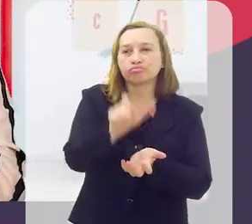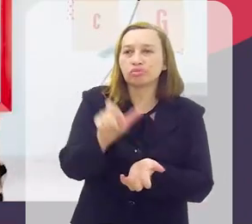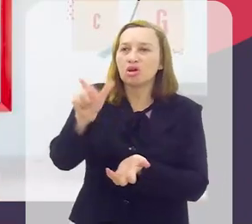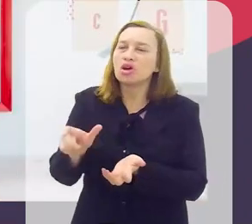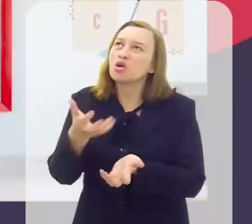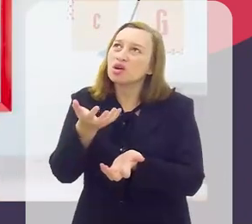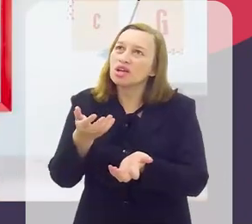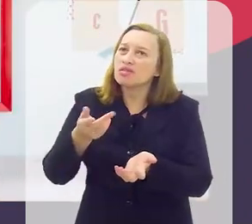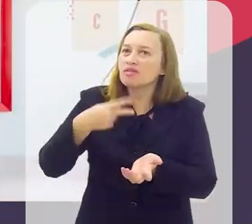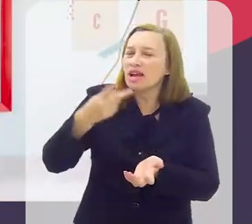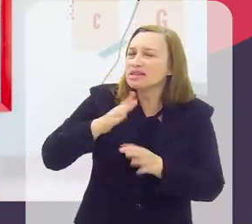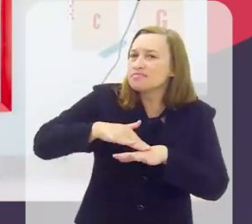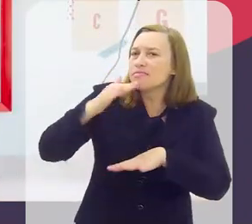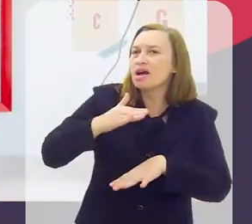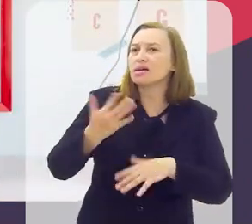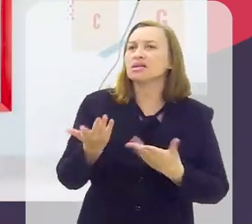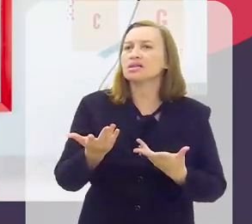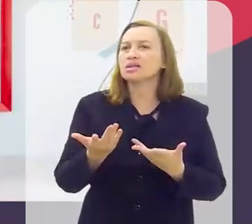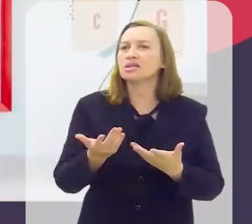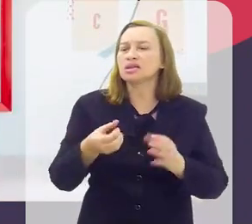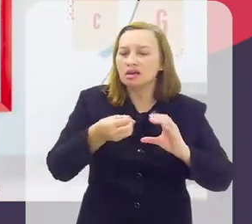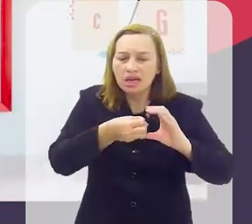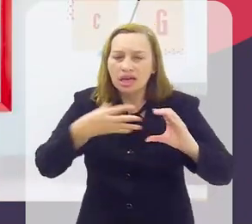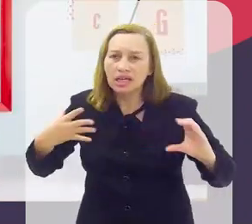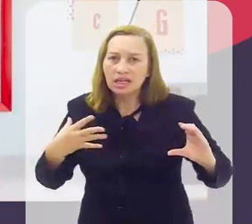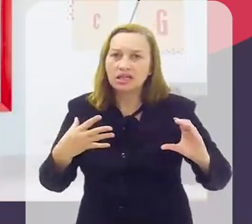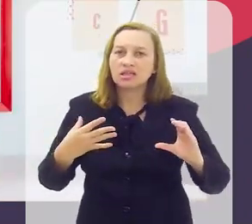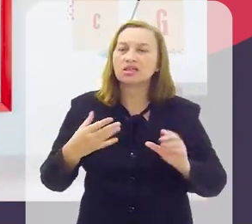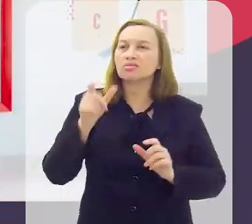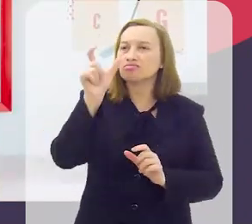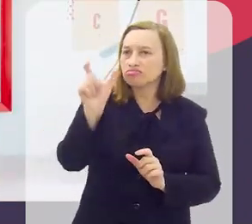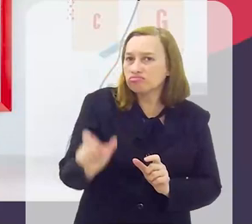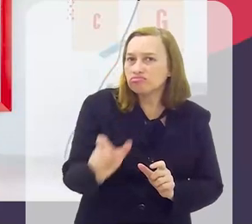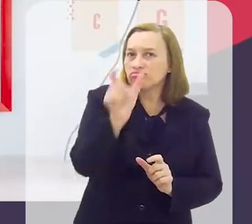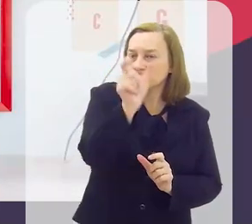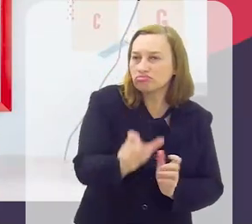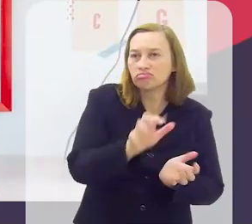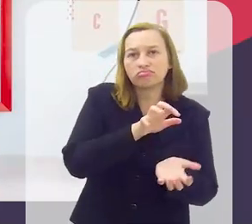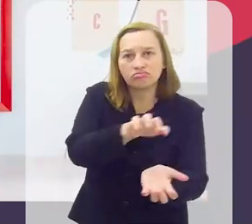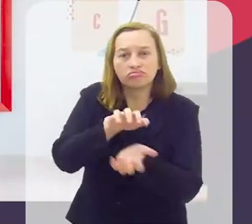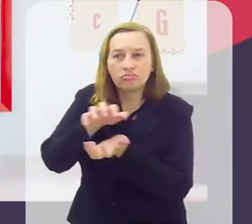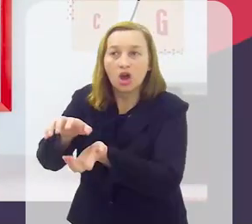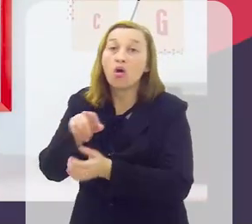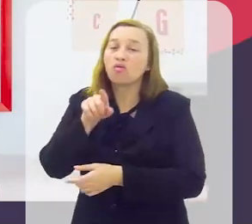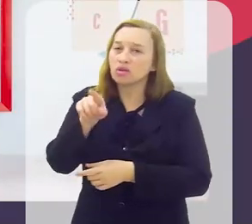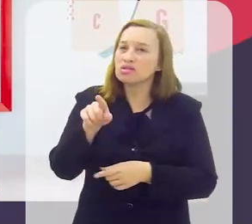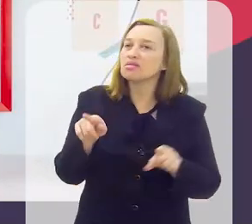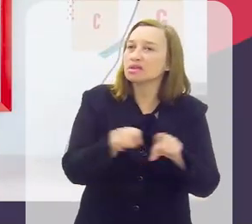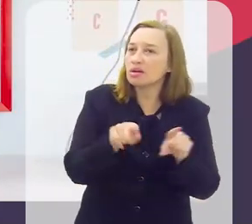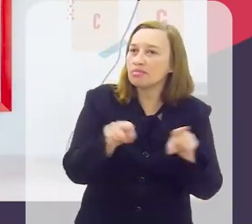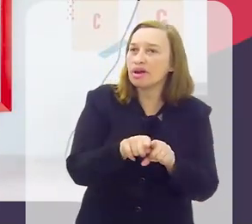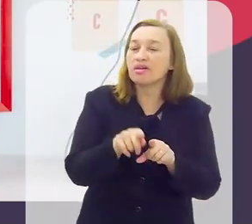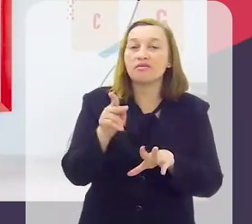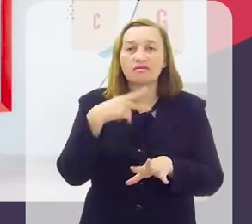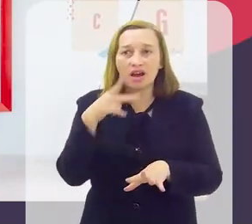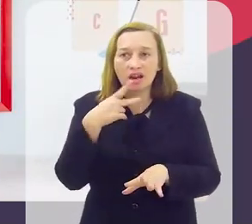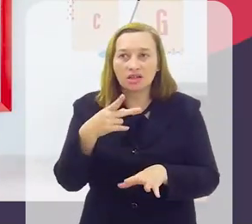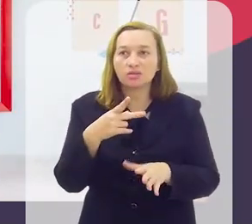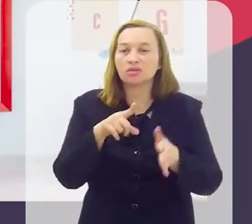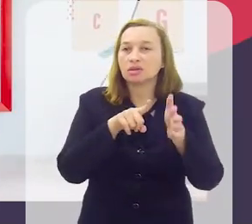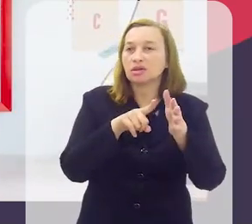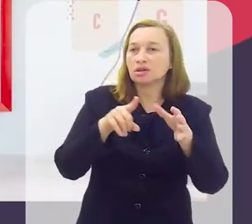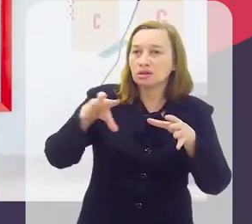gente expandisse um pouquinho mais para o perfil desses entregadores, né, que também você acabou abordando